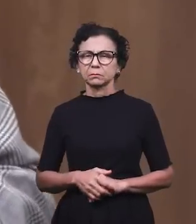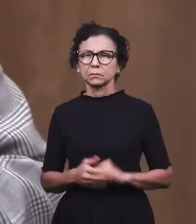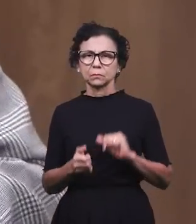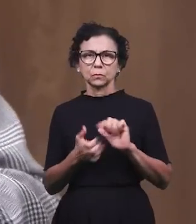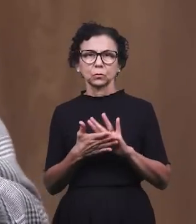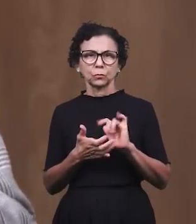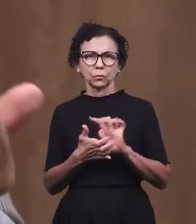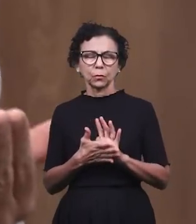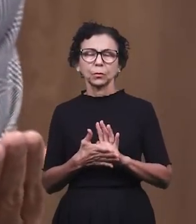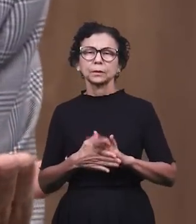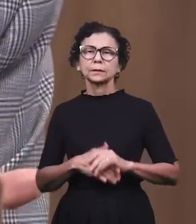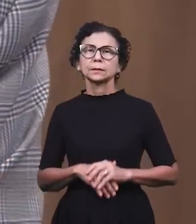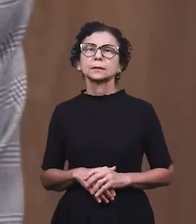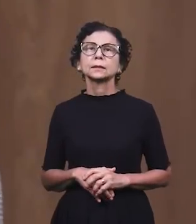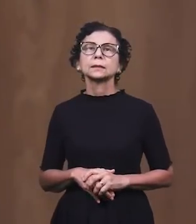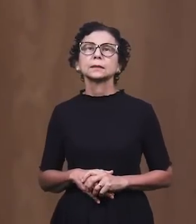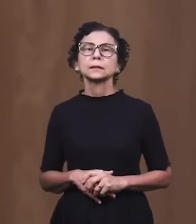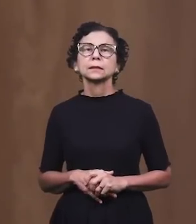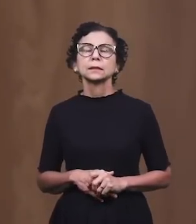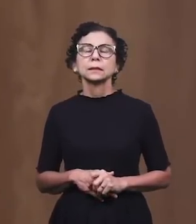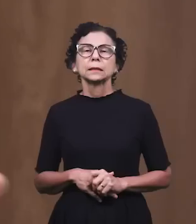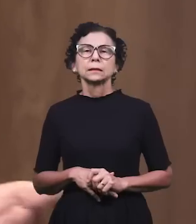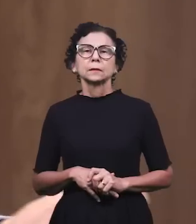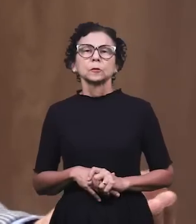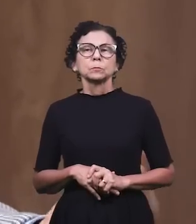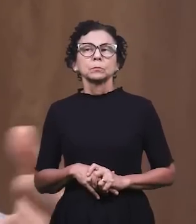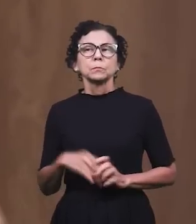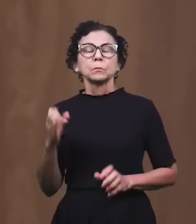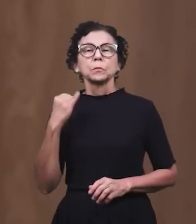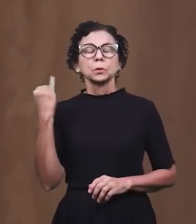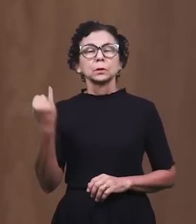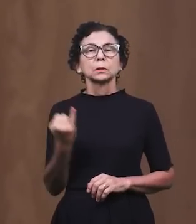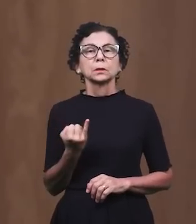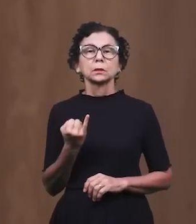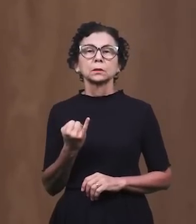mas a participação deles para que eles...